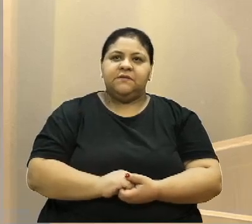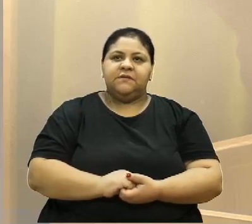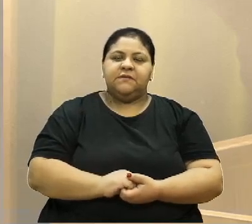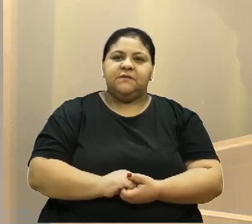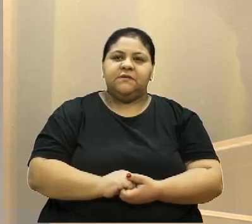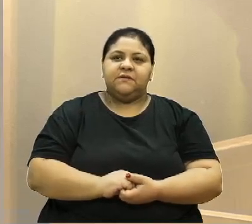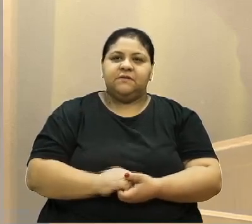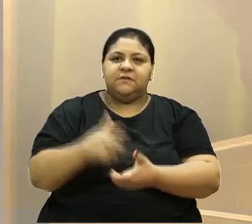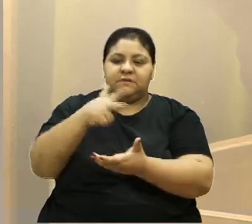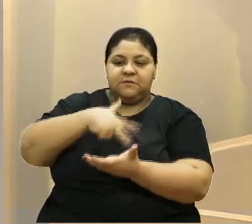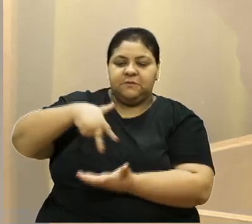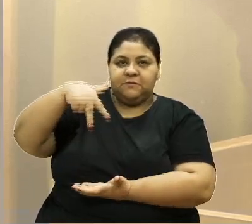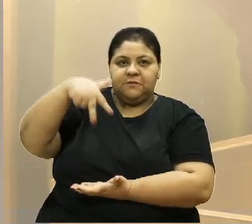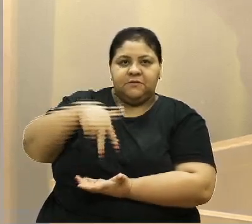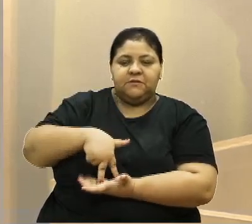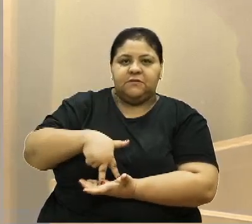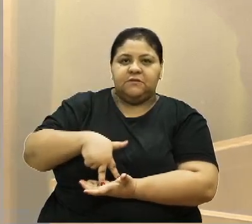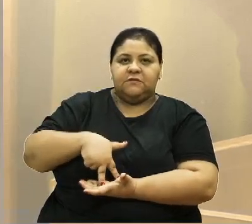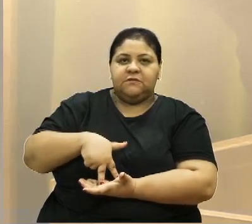subo a essa tribuna